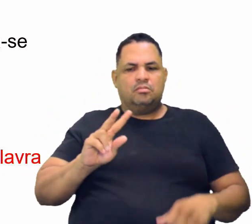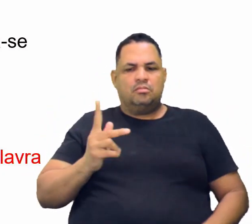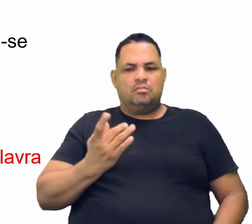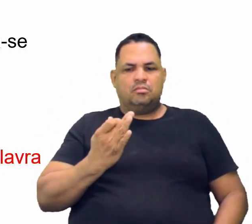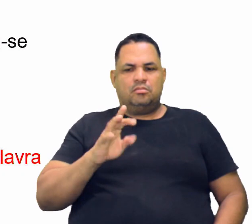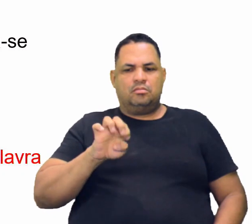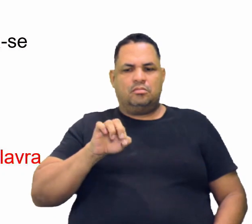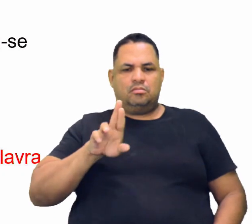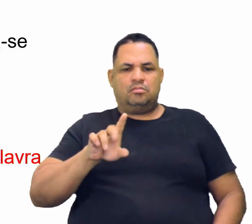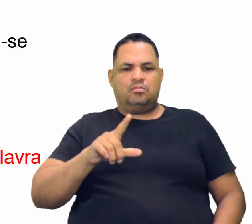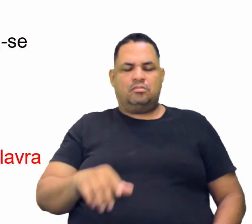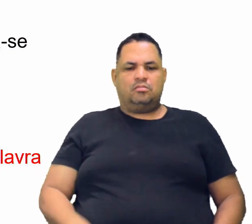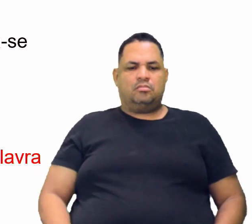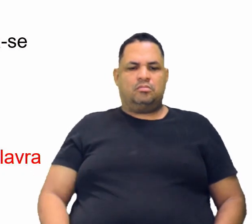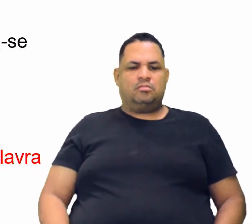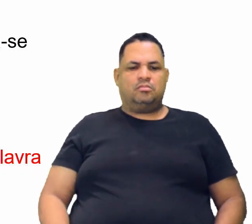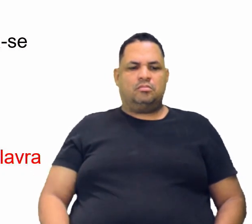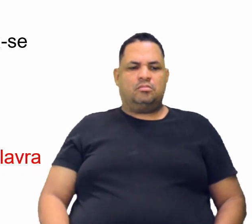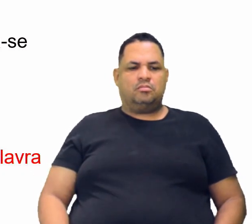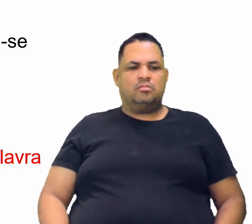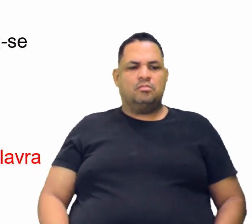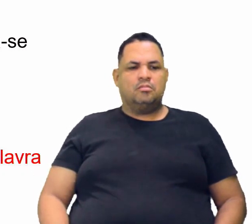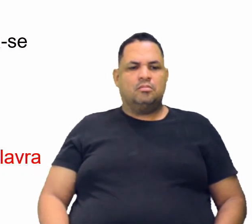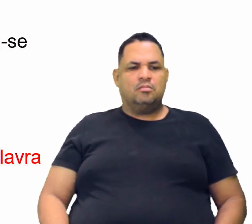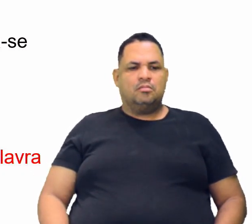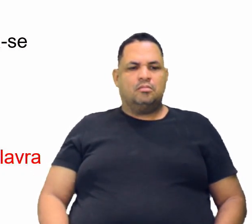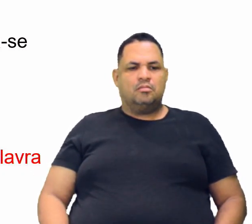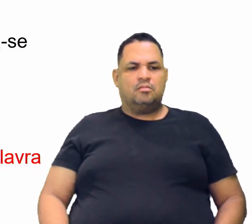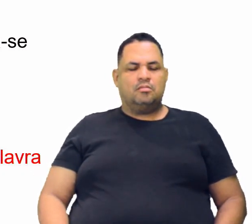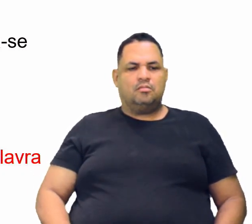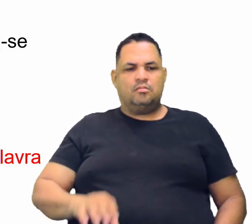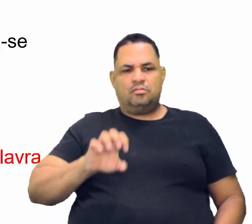vai ficar existem.